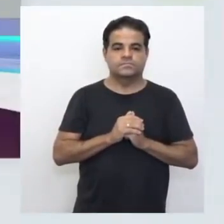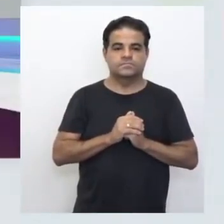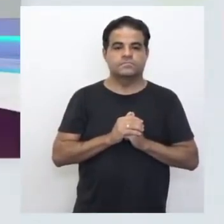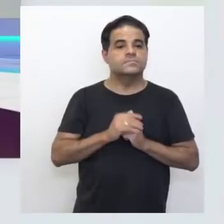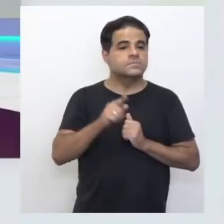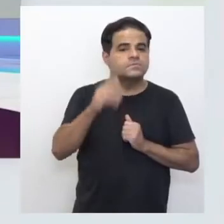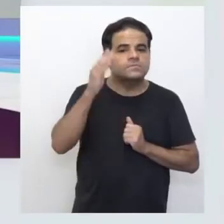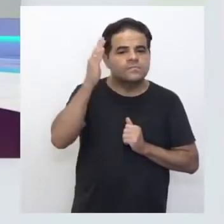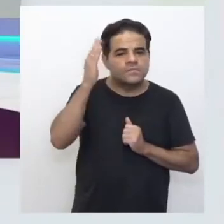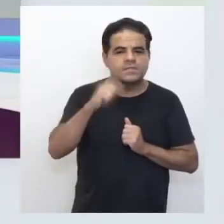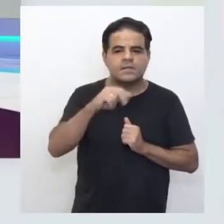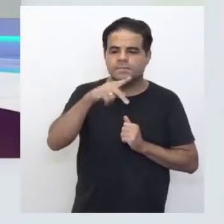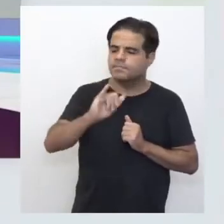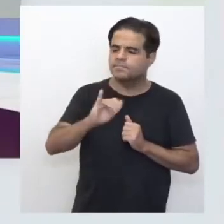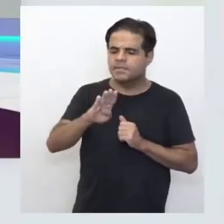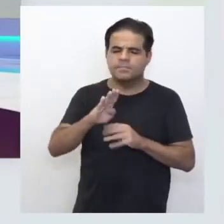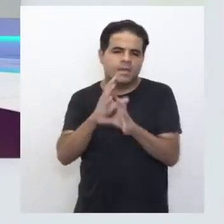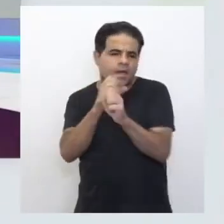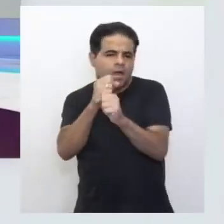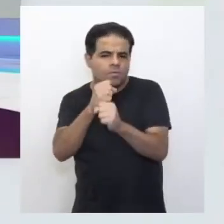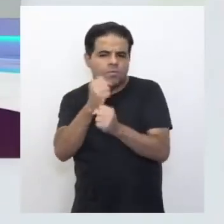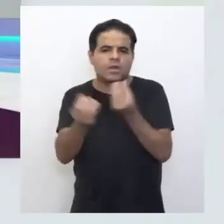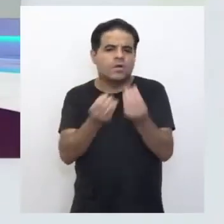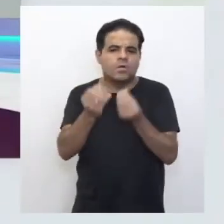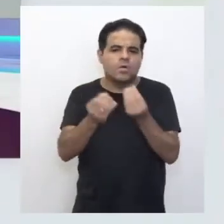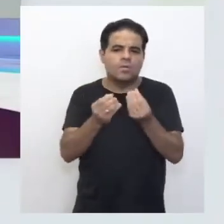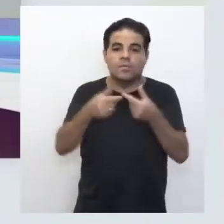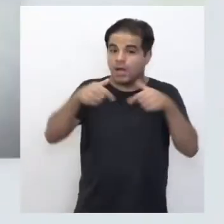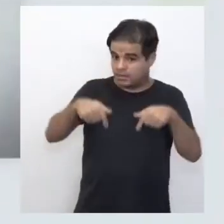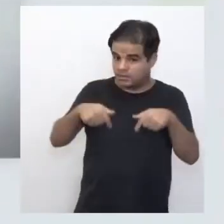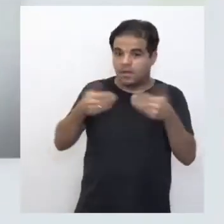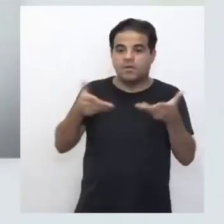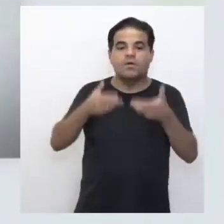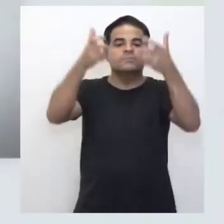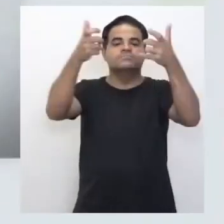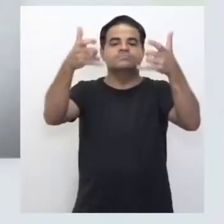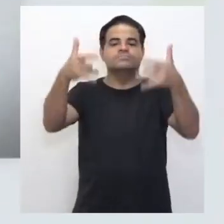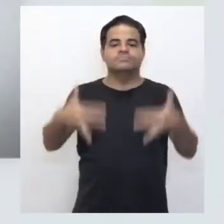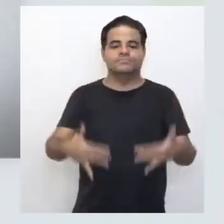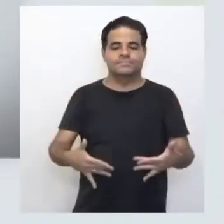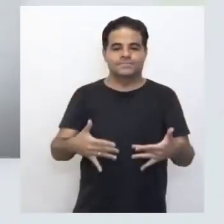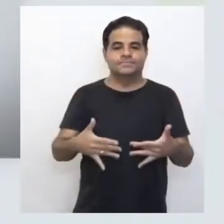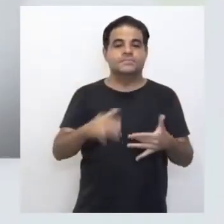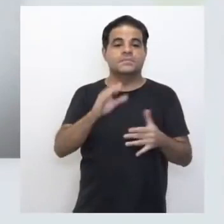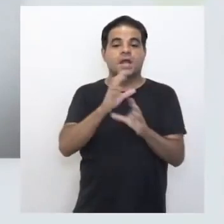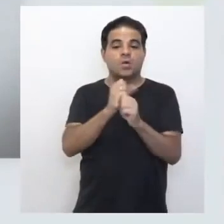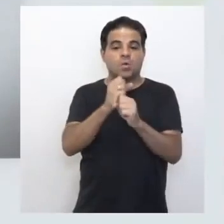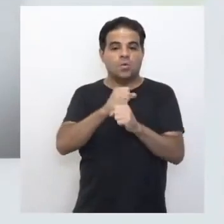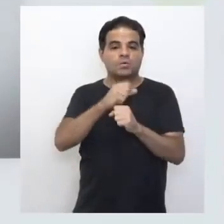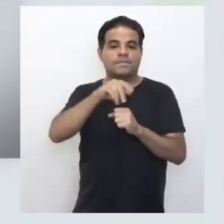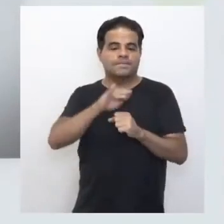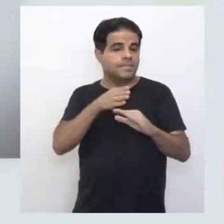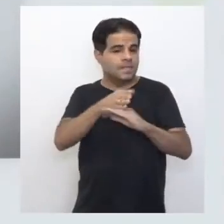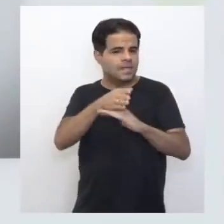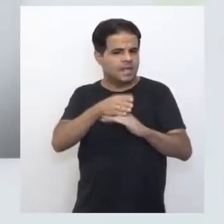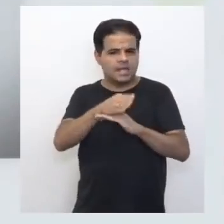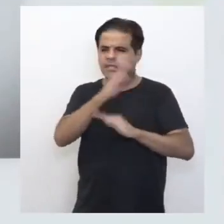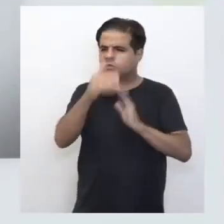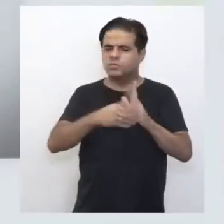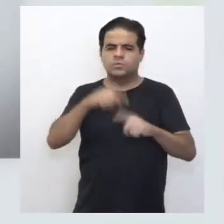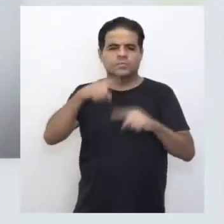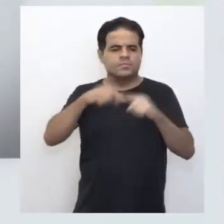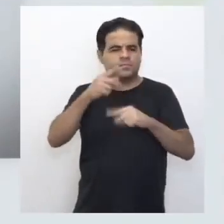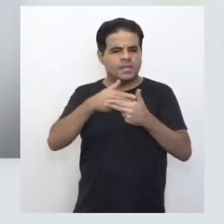Você sabe como o PIB é calculado? O Repórter Brasil explica. Na conta do PIB entram todos os tipos de bens e